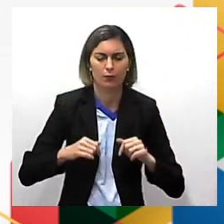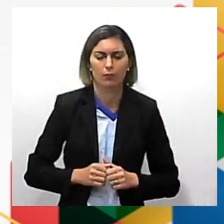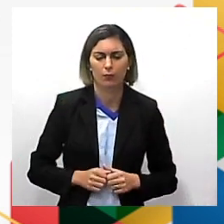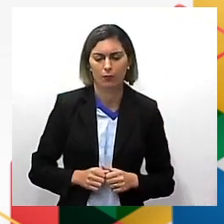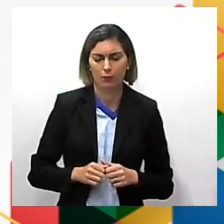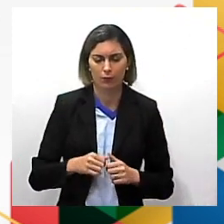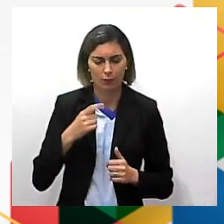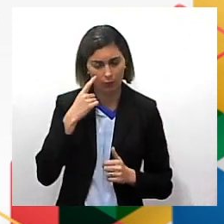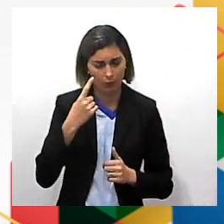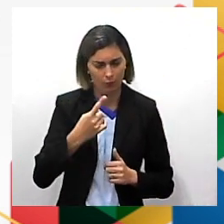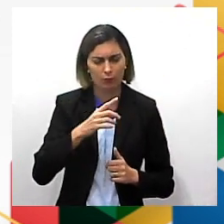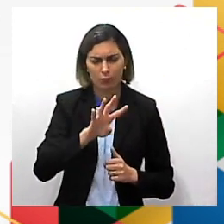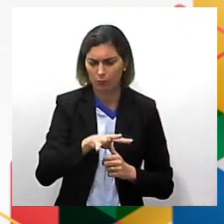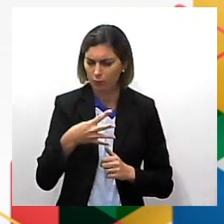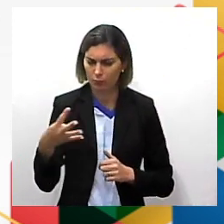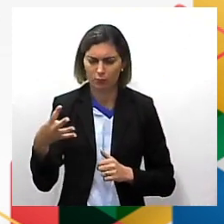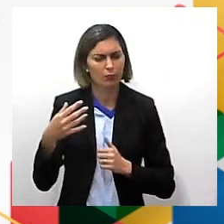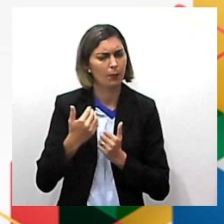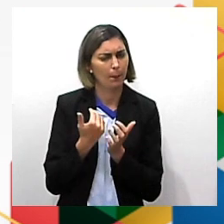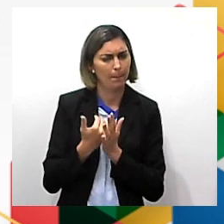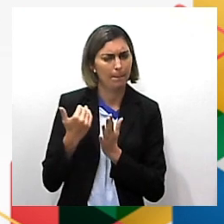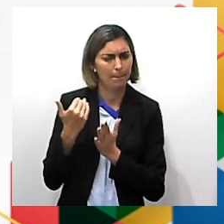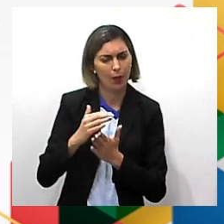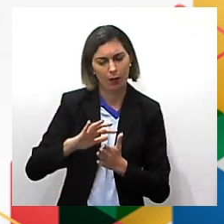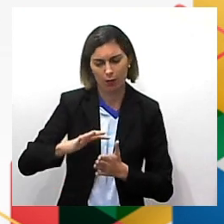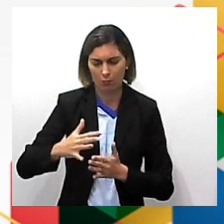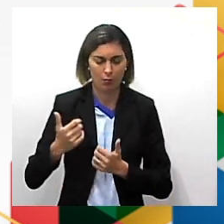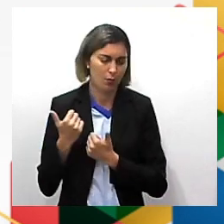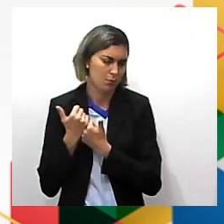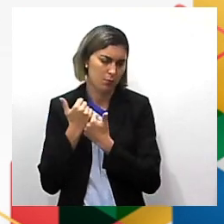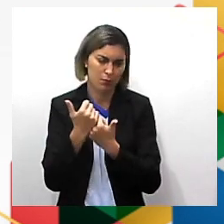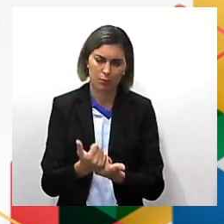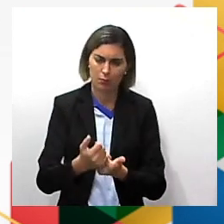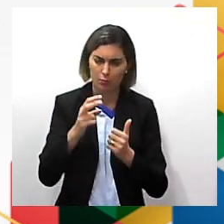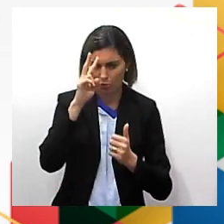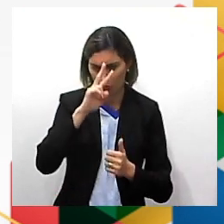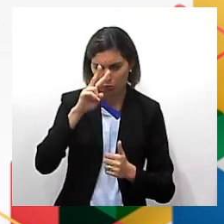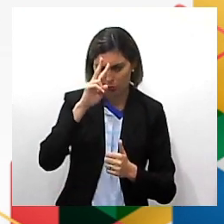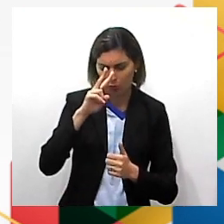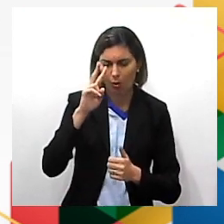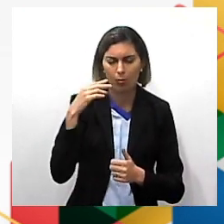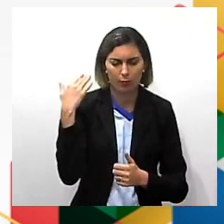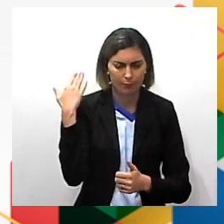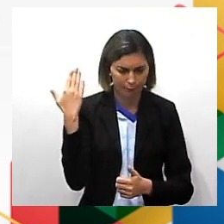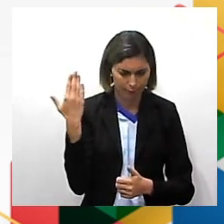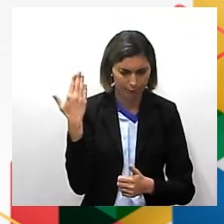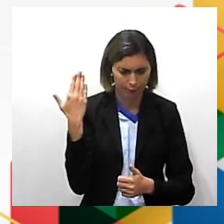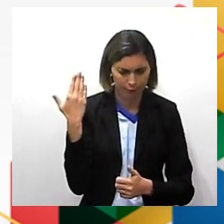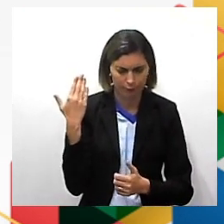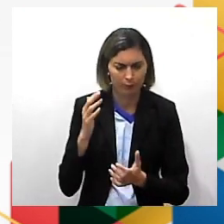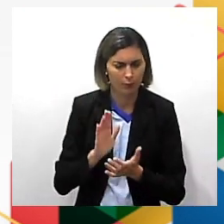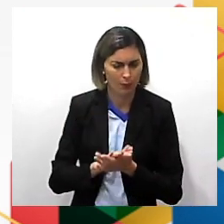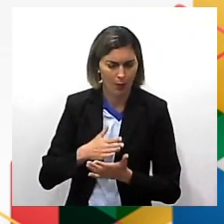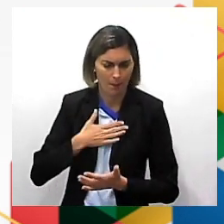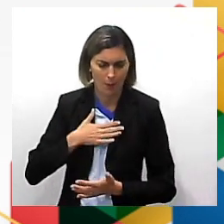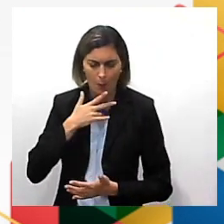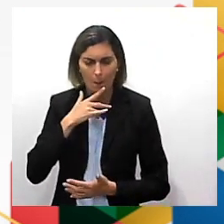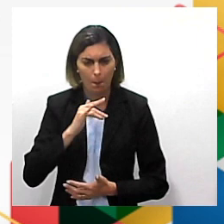seguida. O gráfico que mais provavelmente representa a história será: